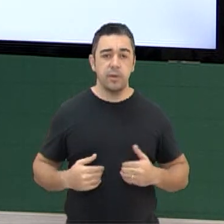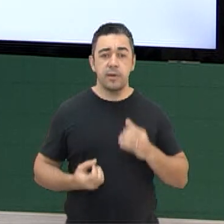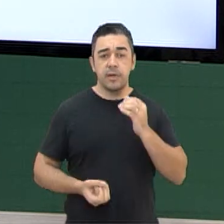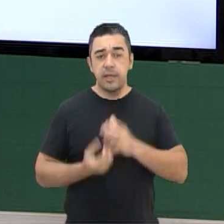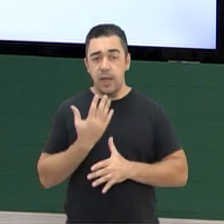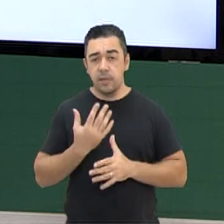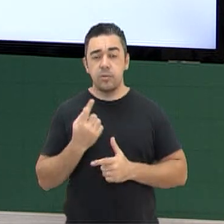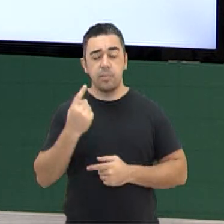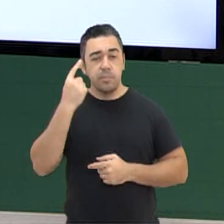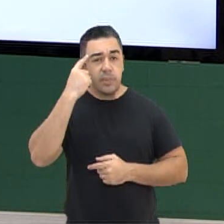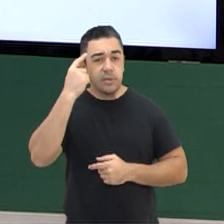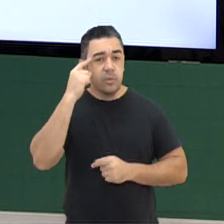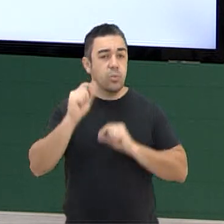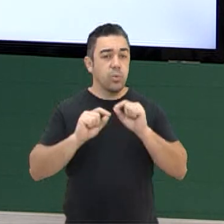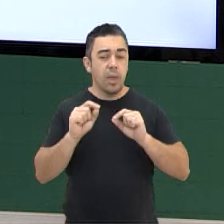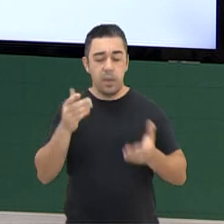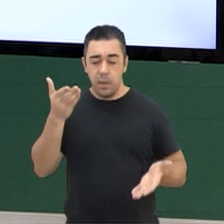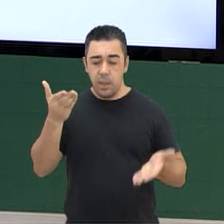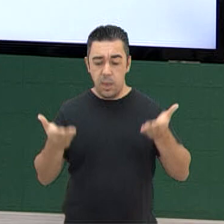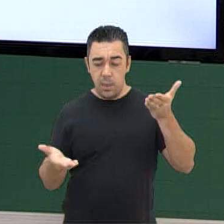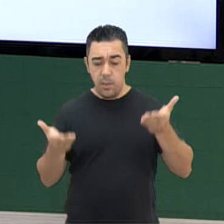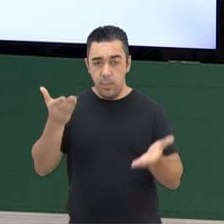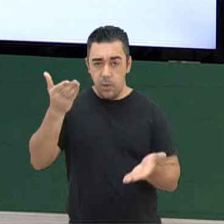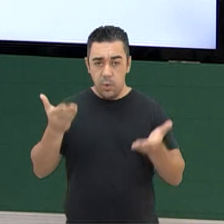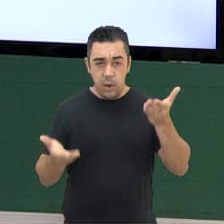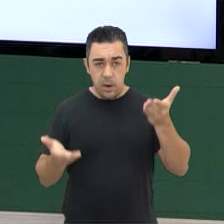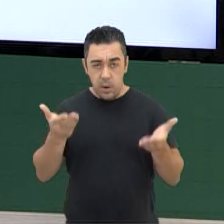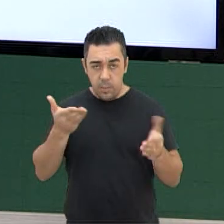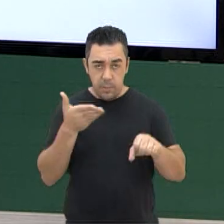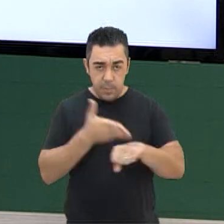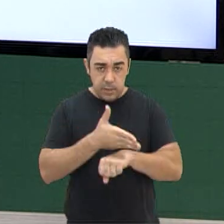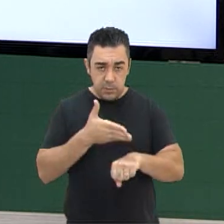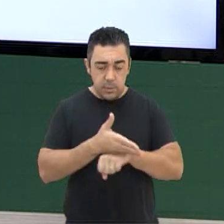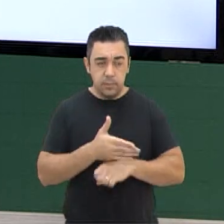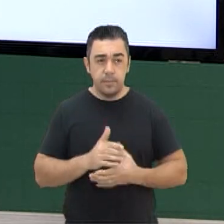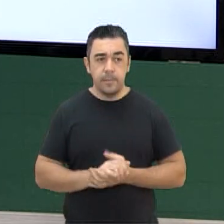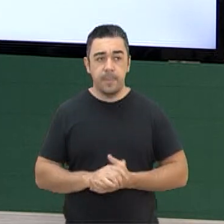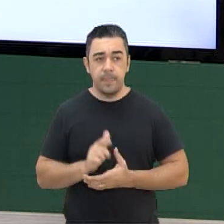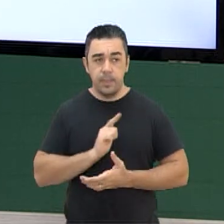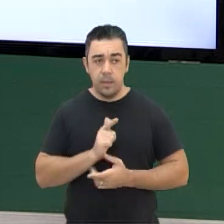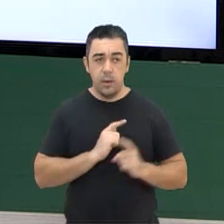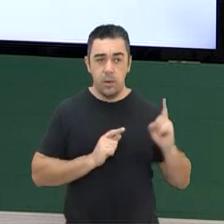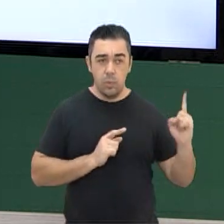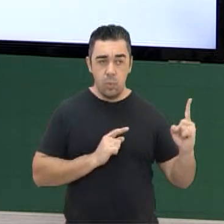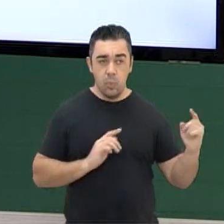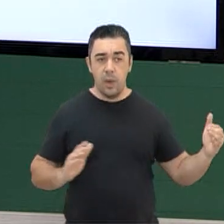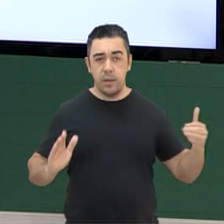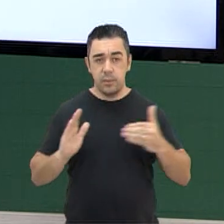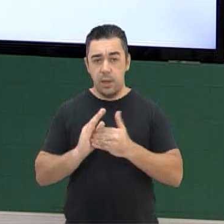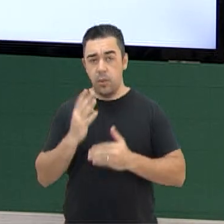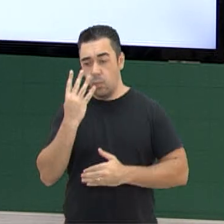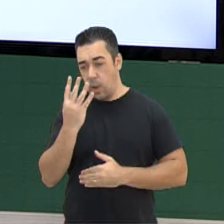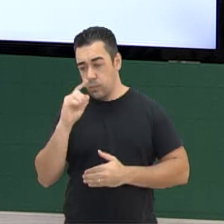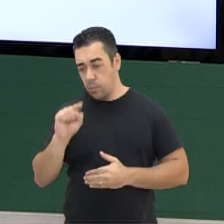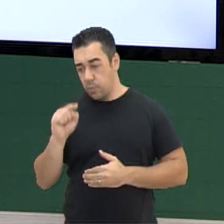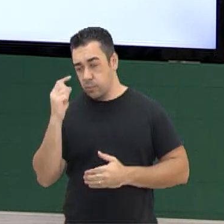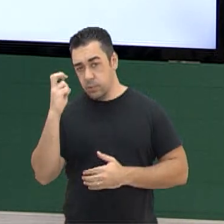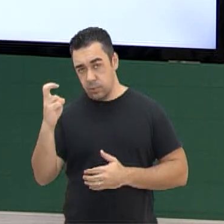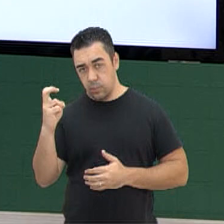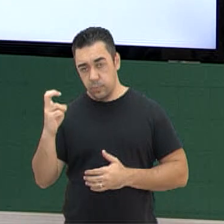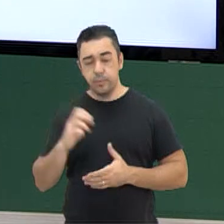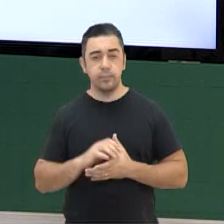criada então pensando nesse equilíbrio de condições de participação. Ela vai de 1 até